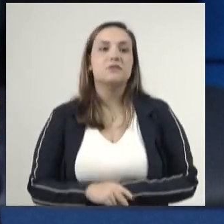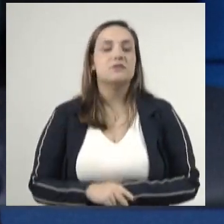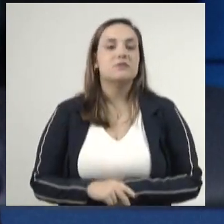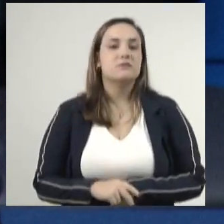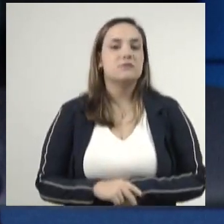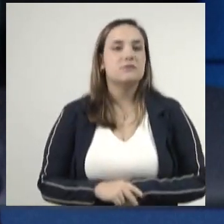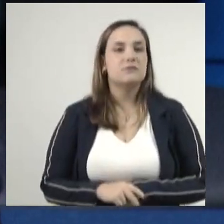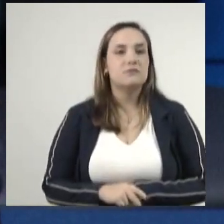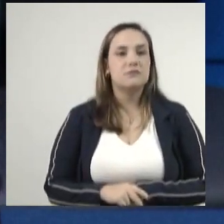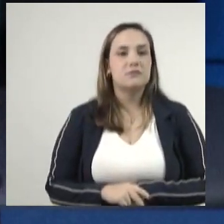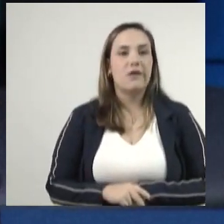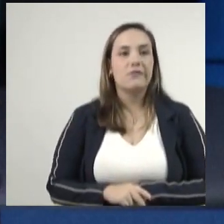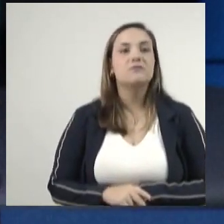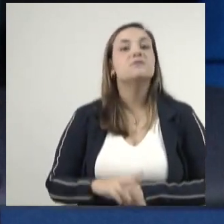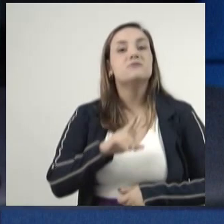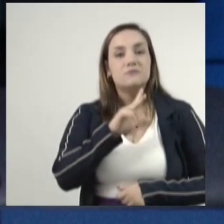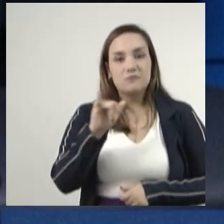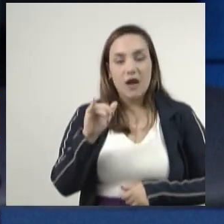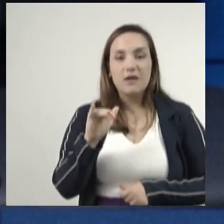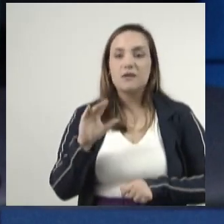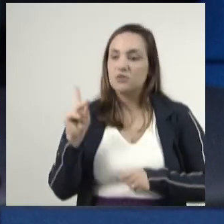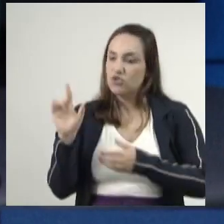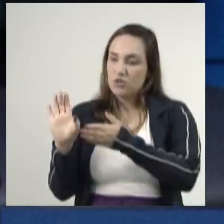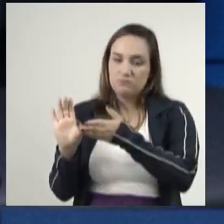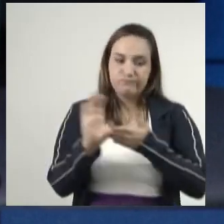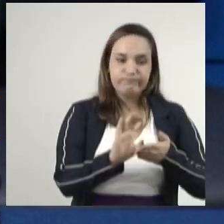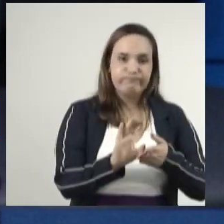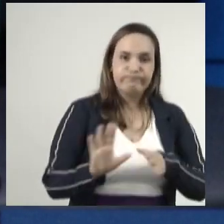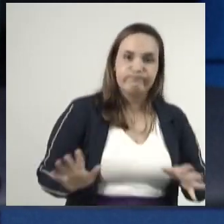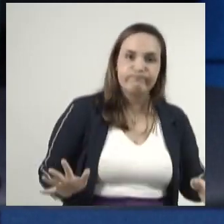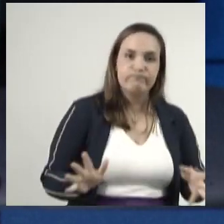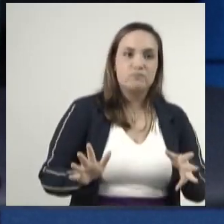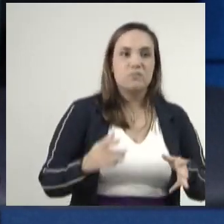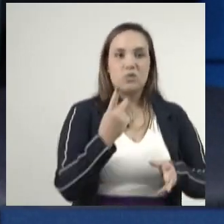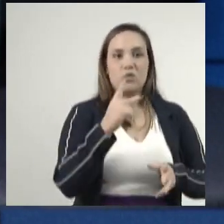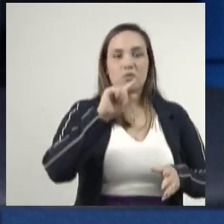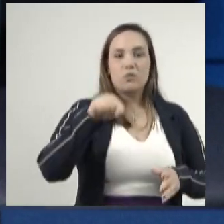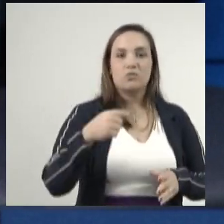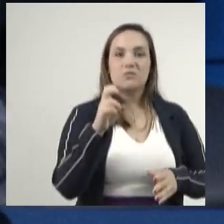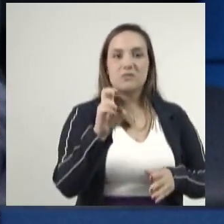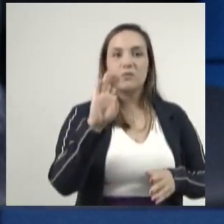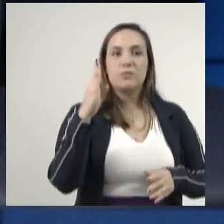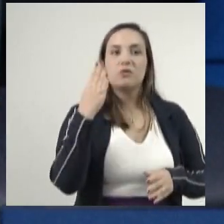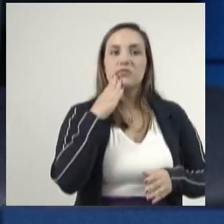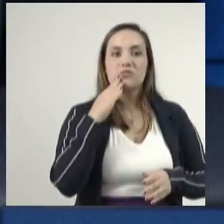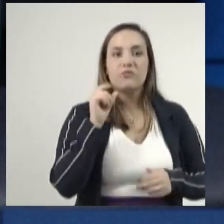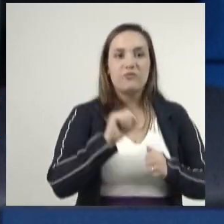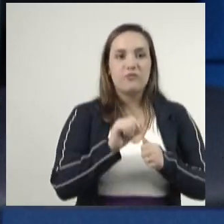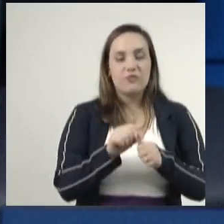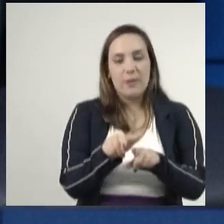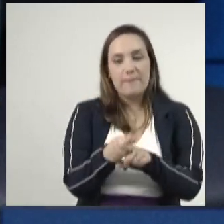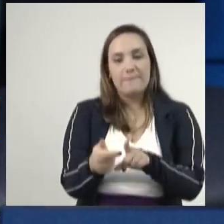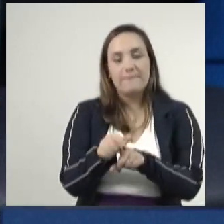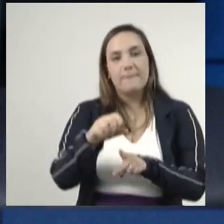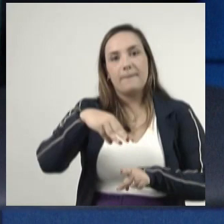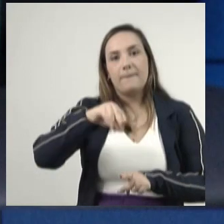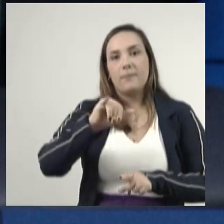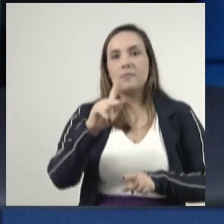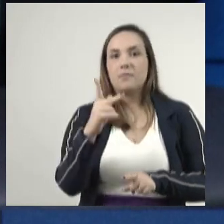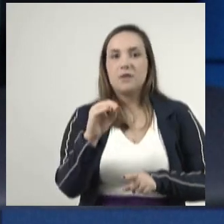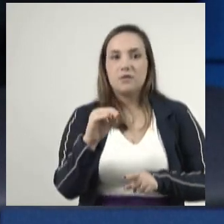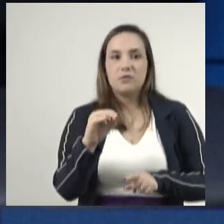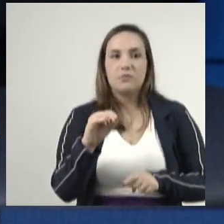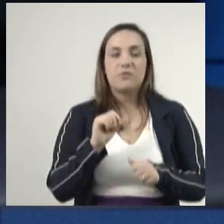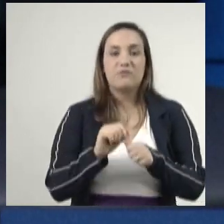Mock, que passará a 2,5 bilhões uma empresa de processamento de milho para poder produzir